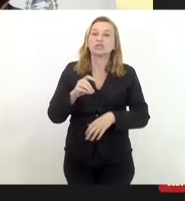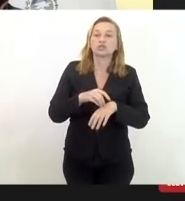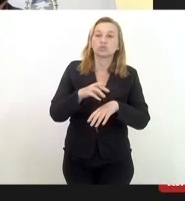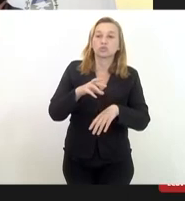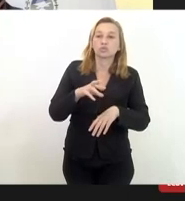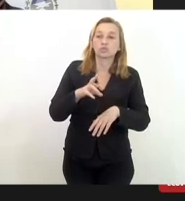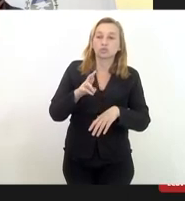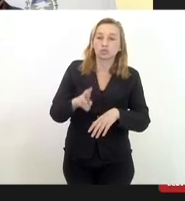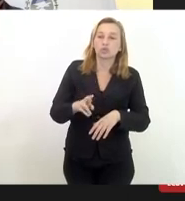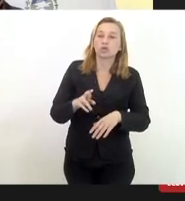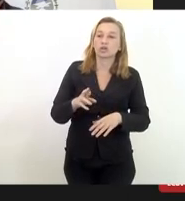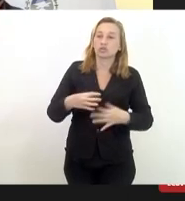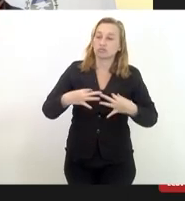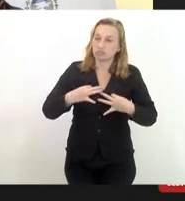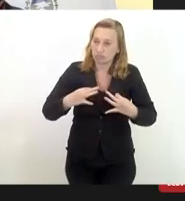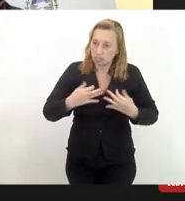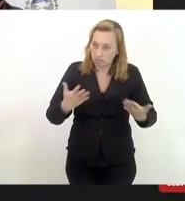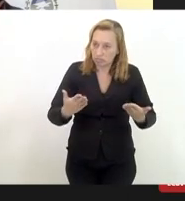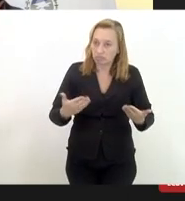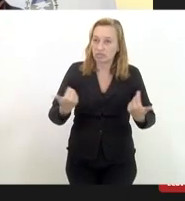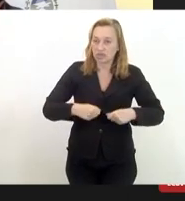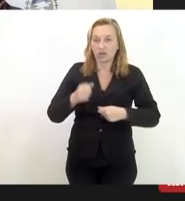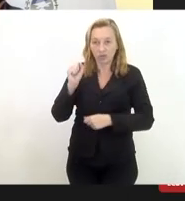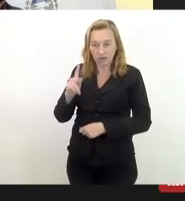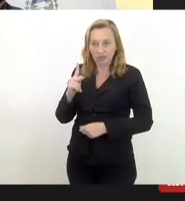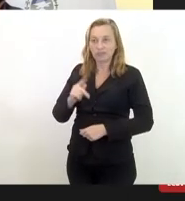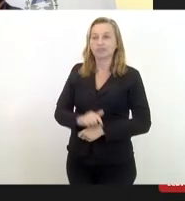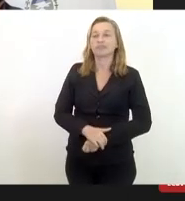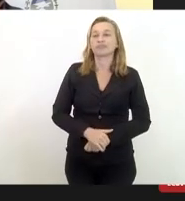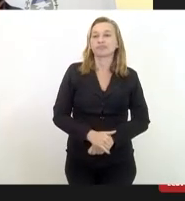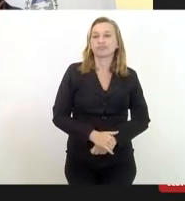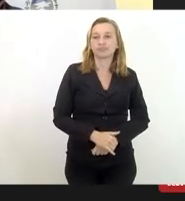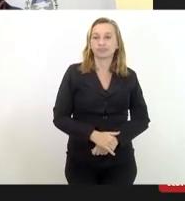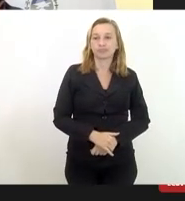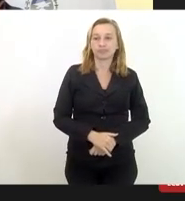doutores, eu estou à disposição para o que for preciso, tá?